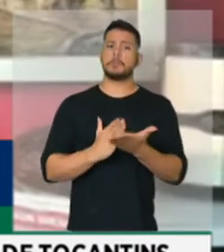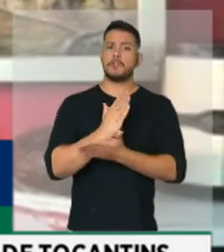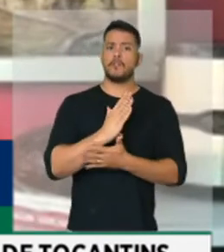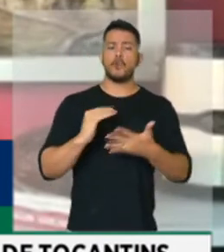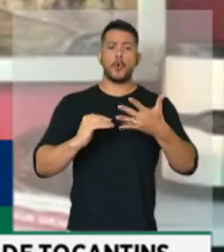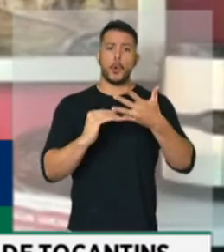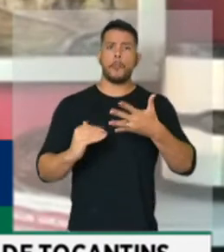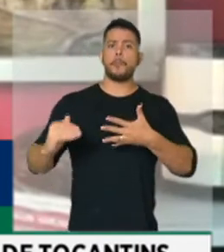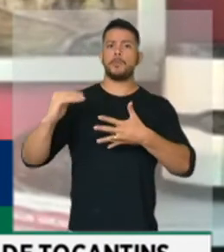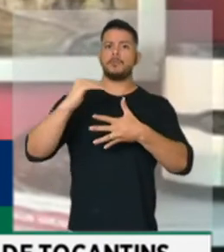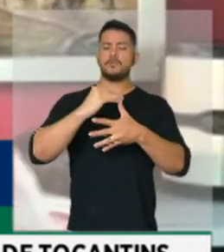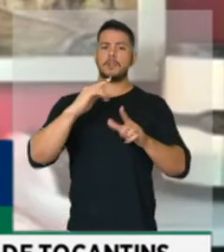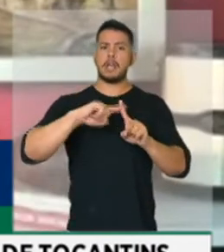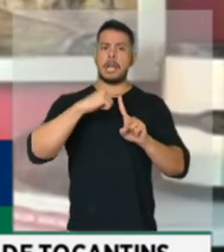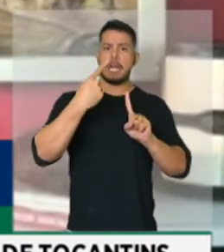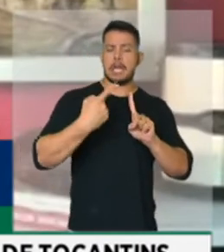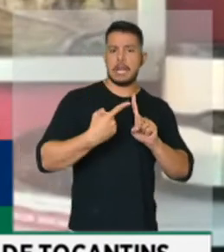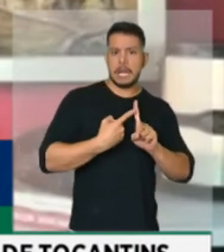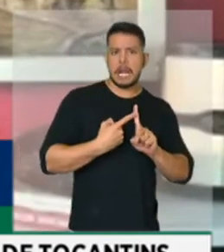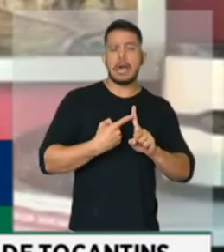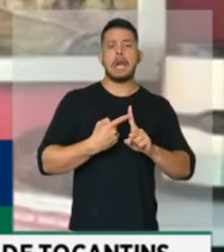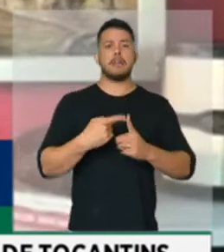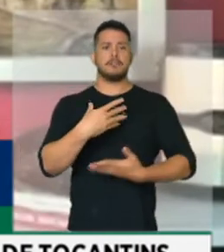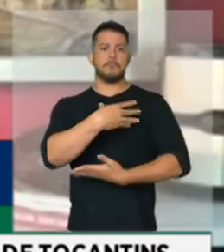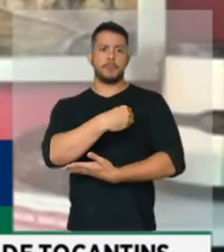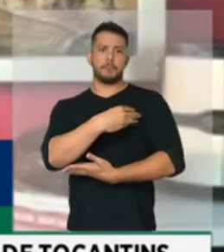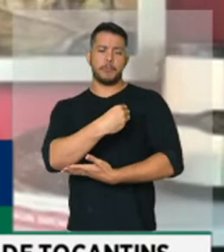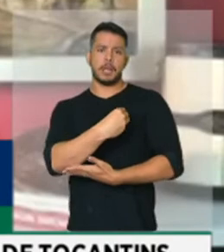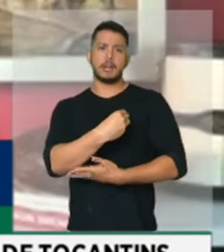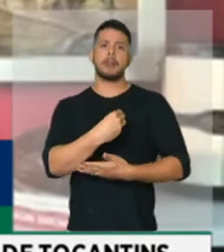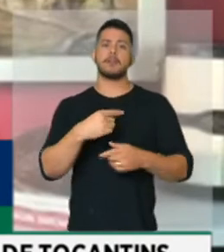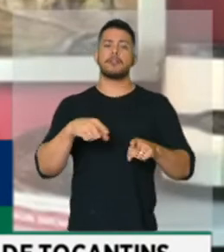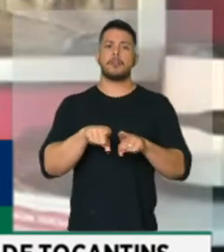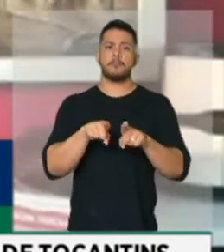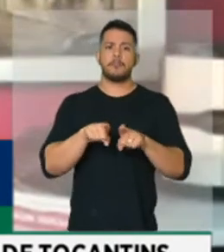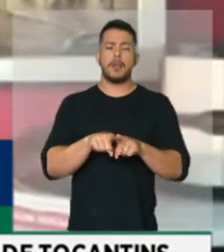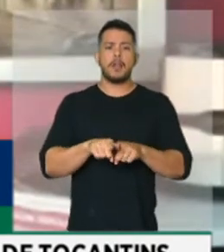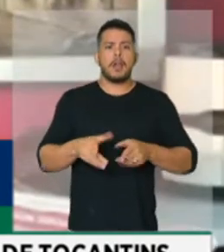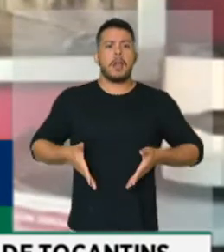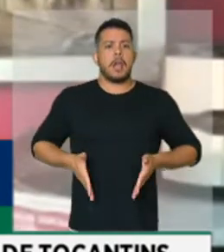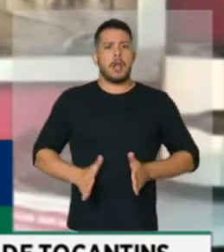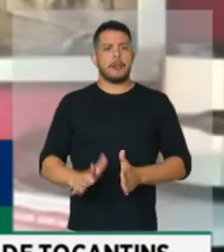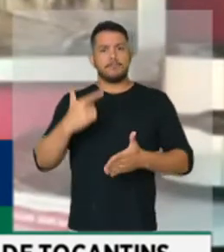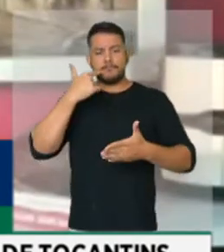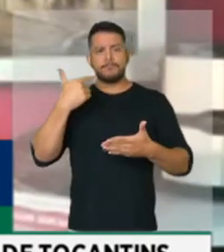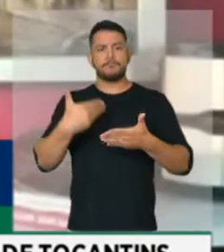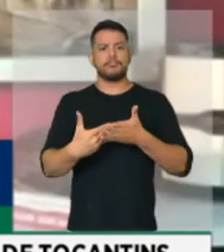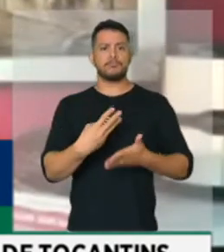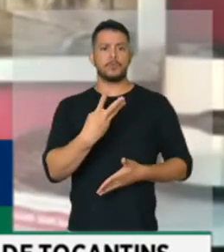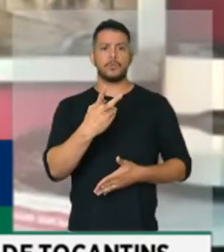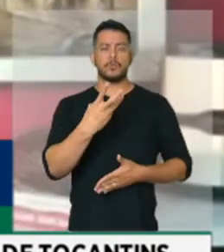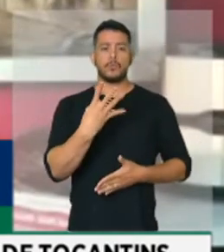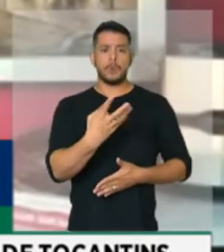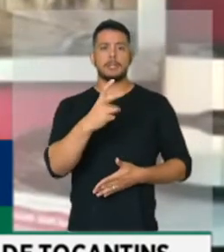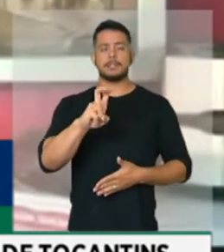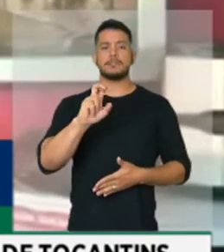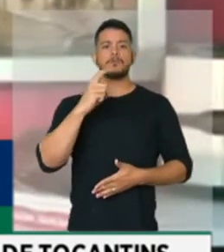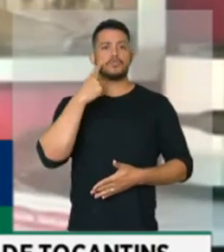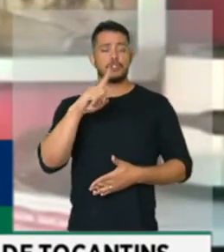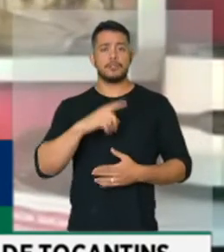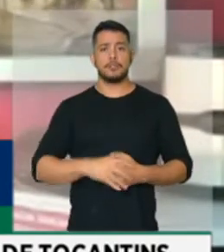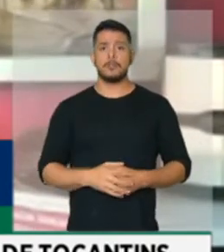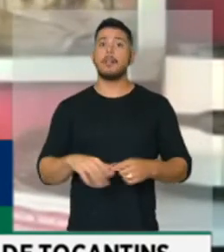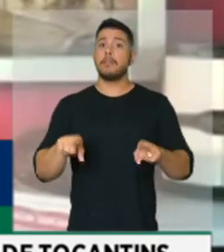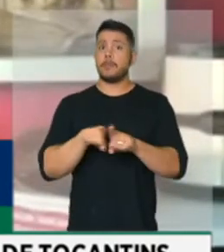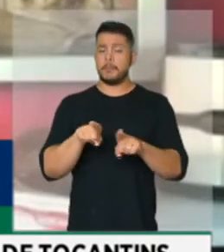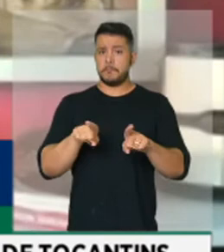das puérperas e das lactantes no PNI, ao mesmo tempo que nós também aprovamos a quebra de